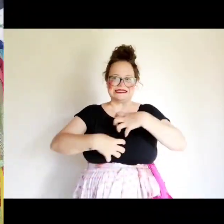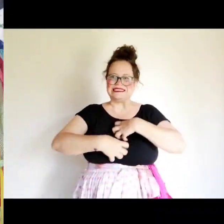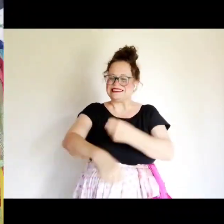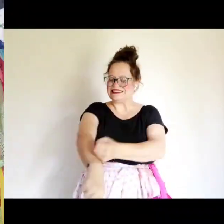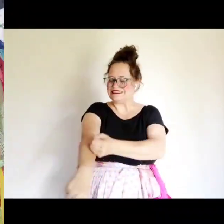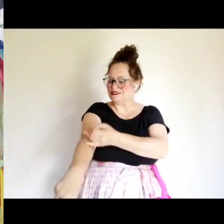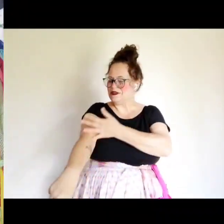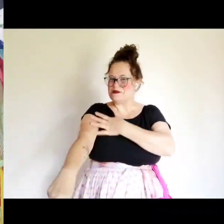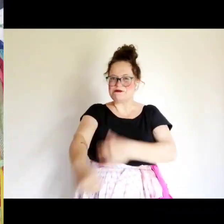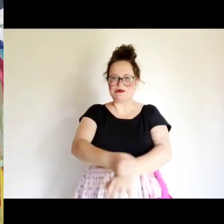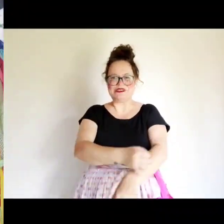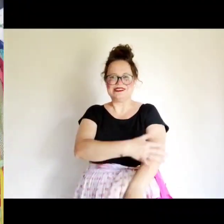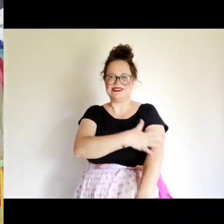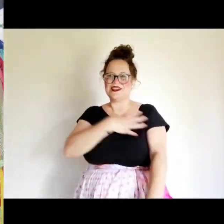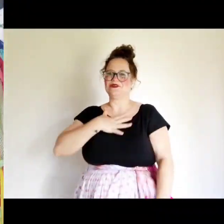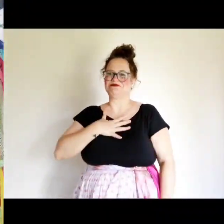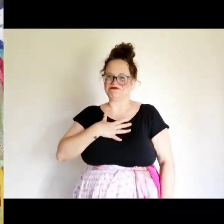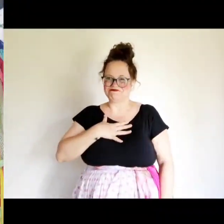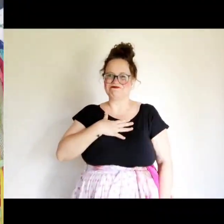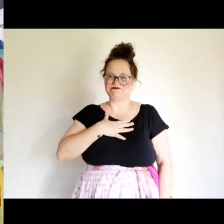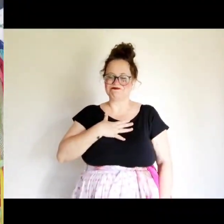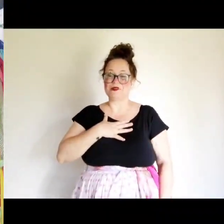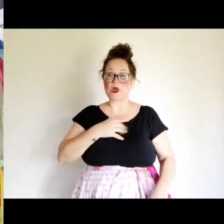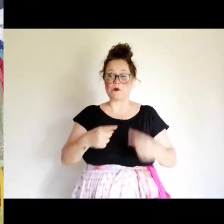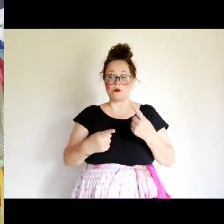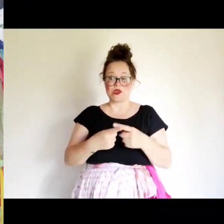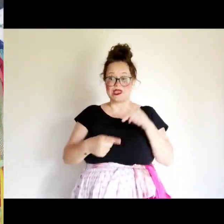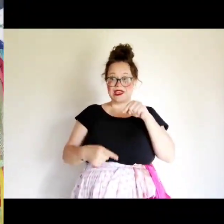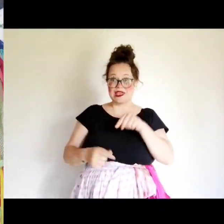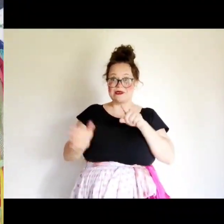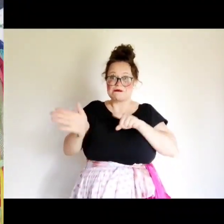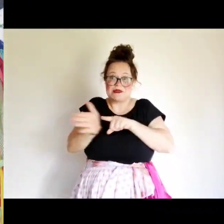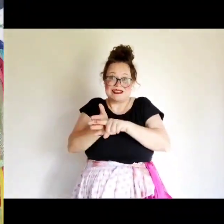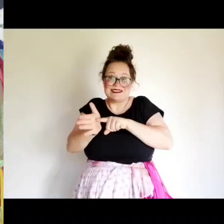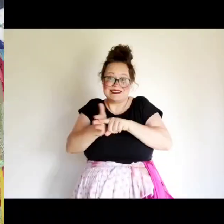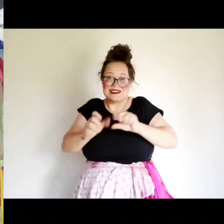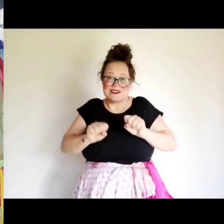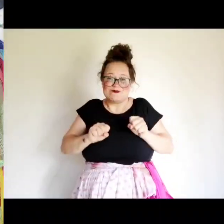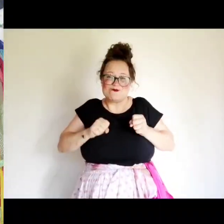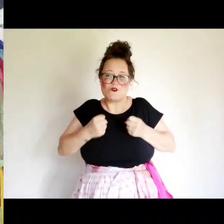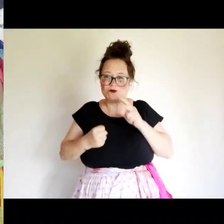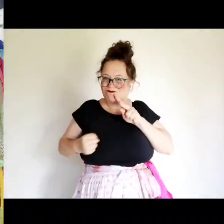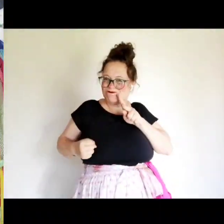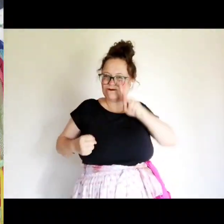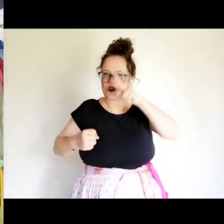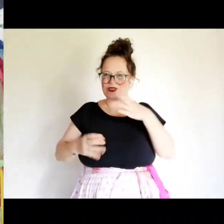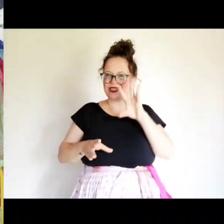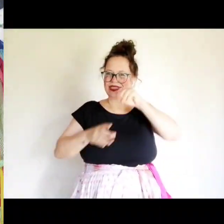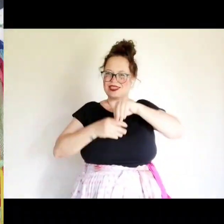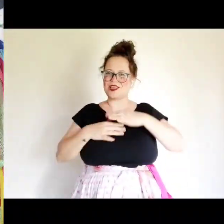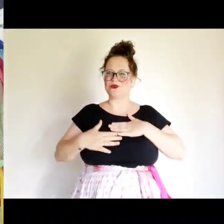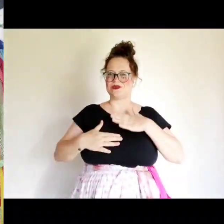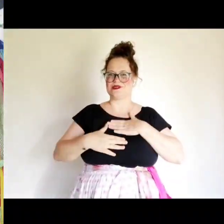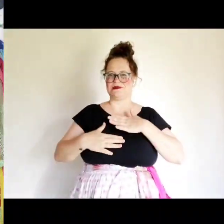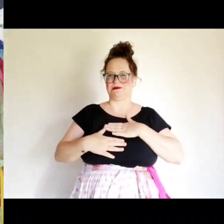Fico emocionado, assim. Essa pesquisa foi muito forte para mim.